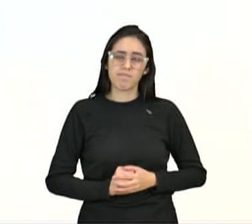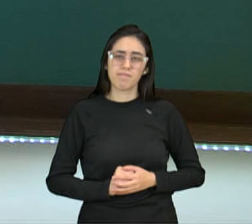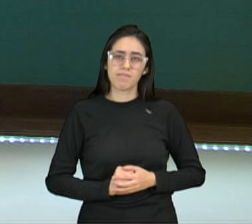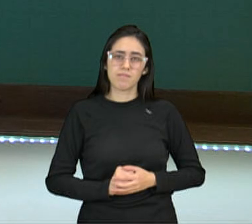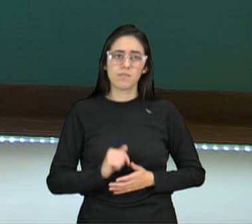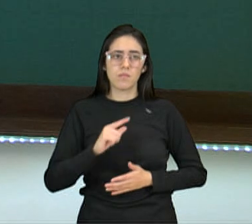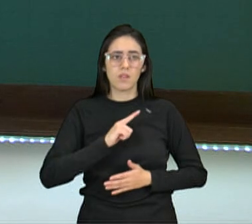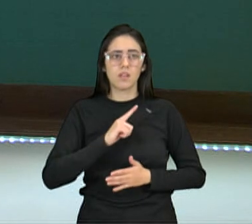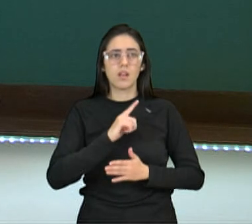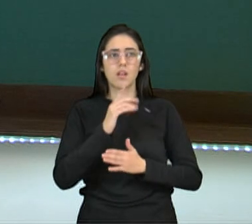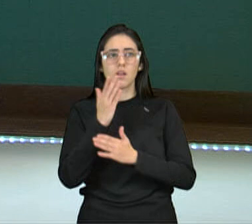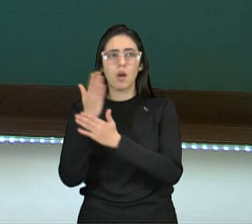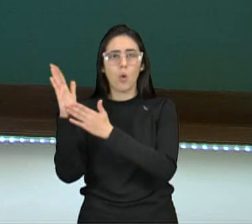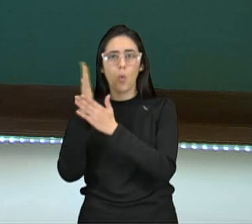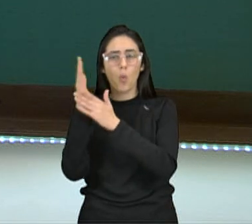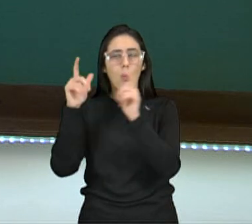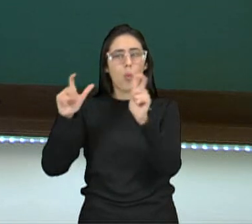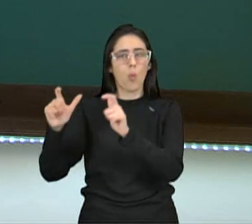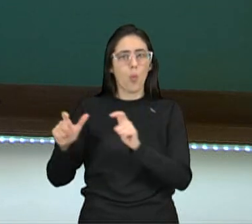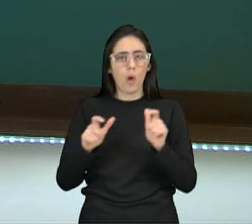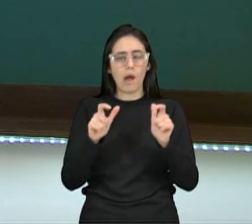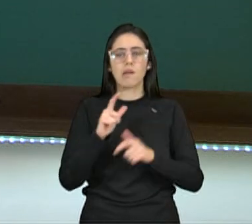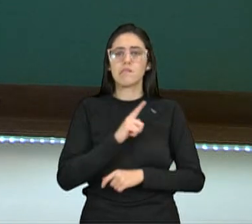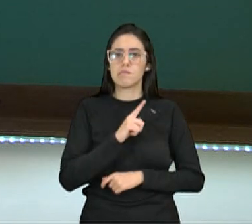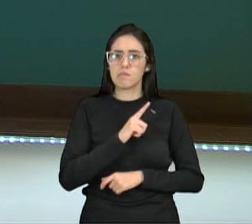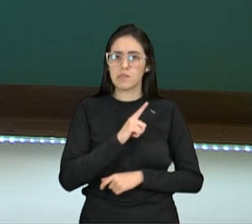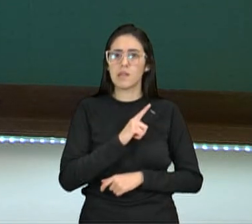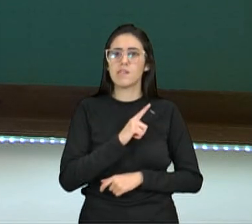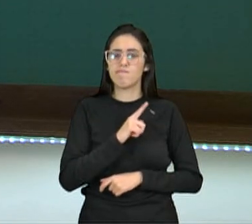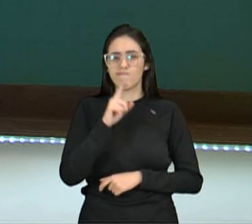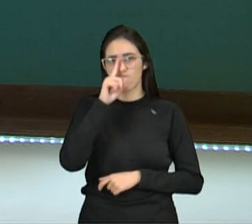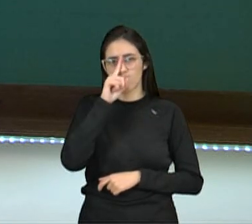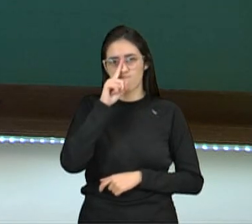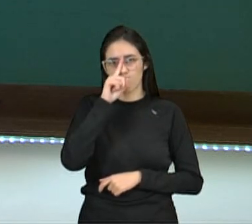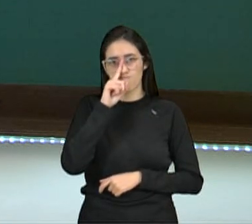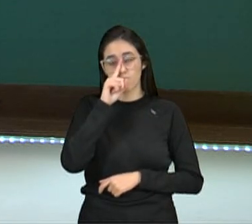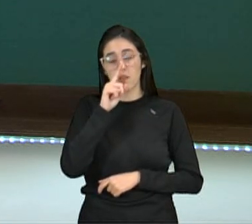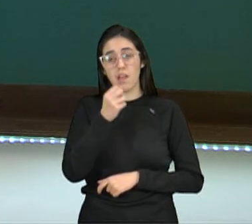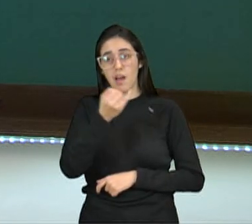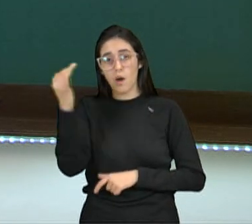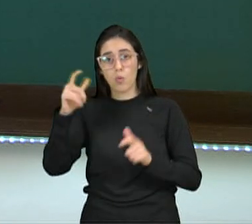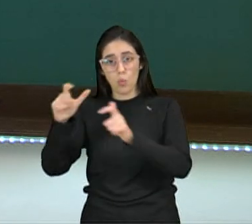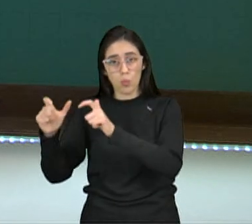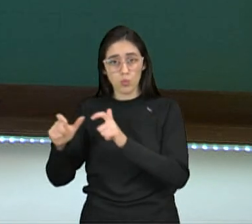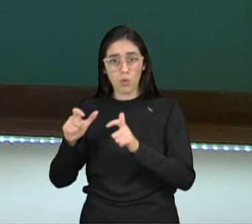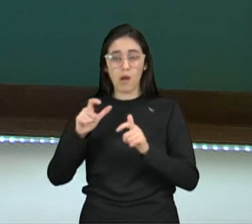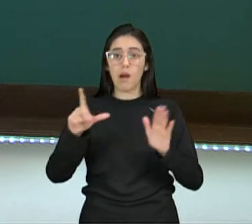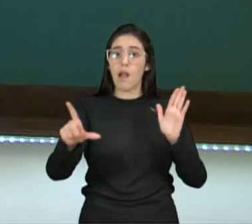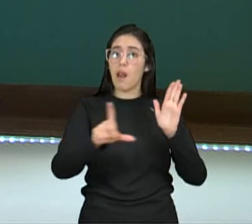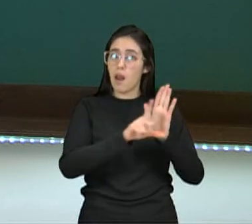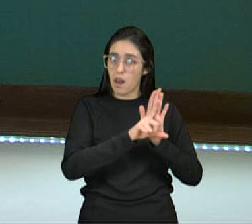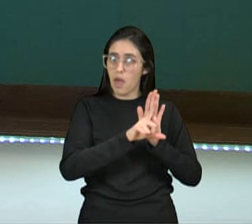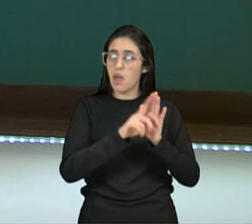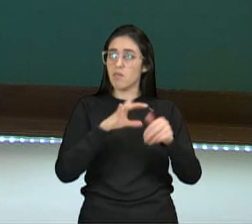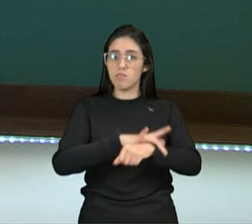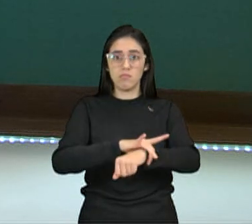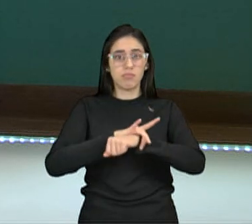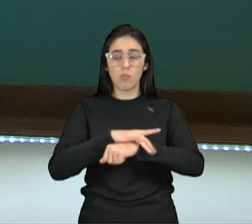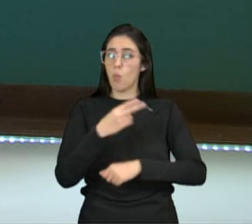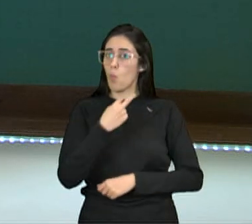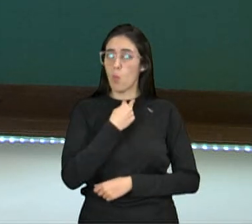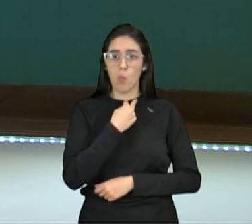Algumas unidades de conservação. Então, essas já são áreas que, por lei, está determinado que não podem